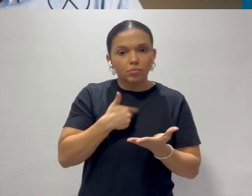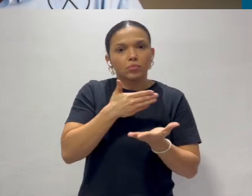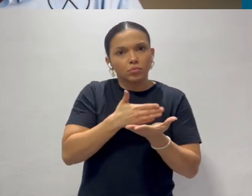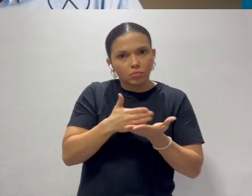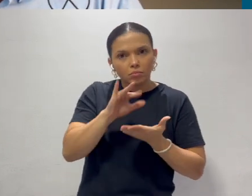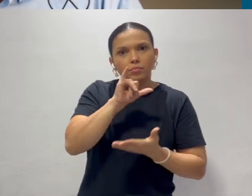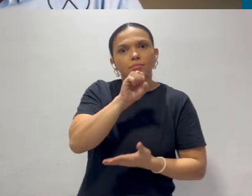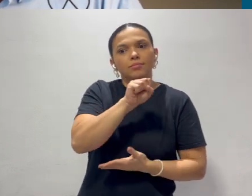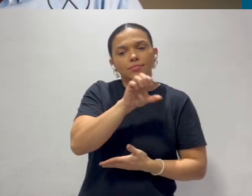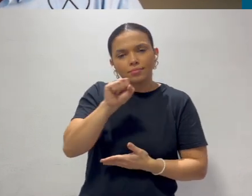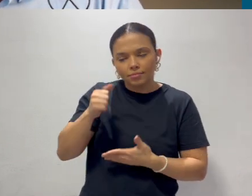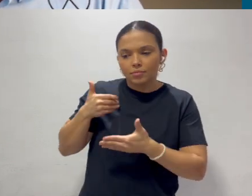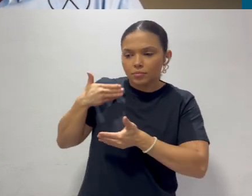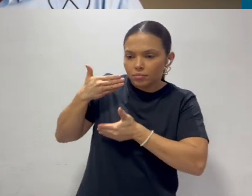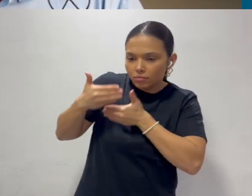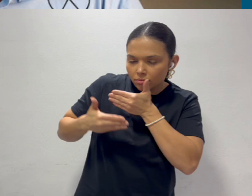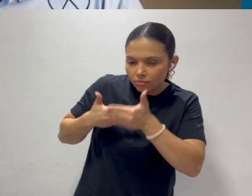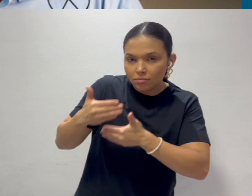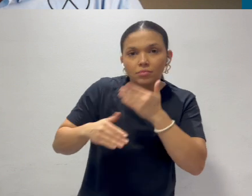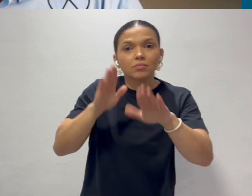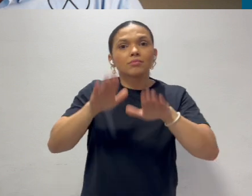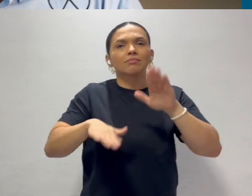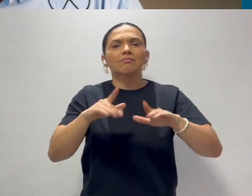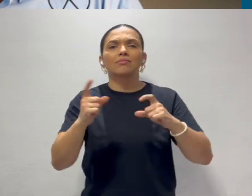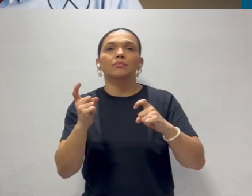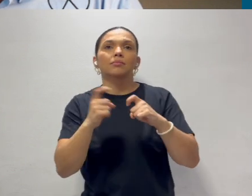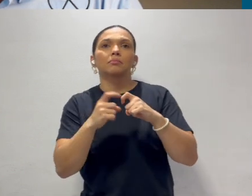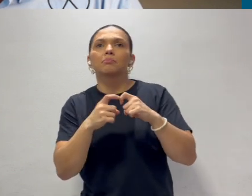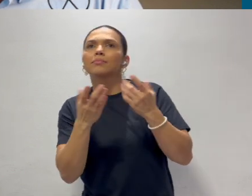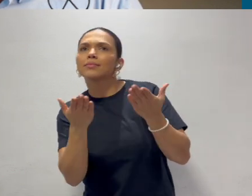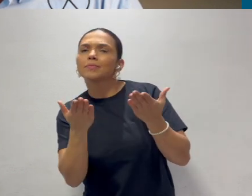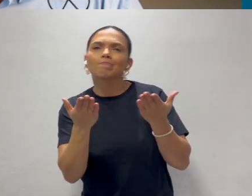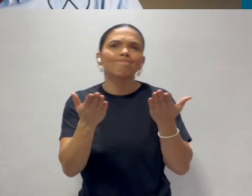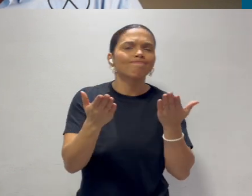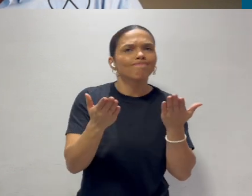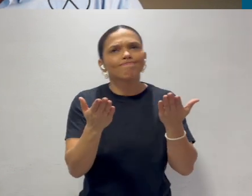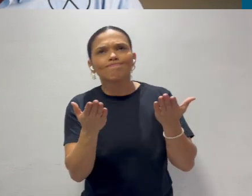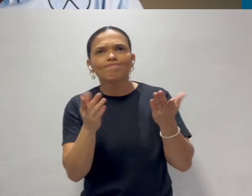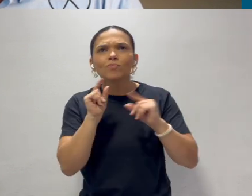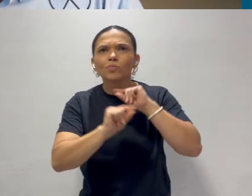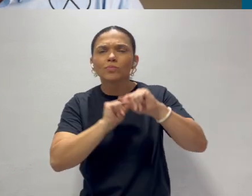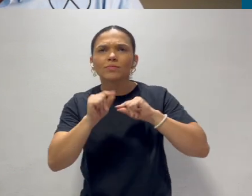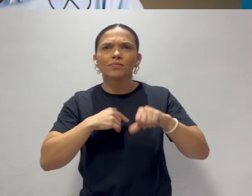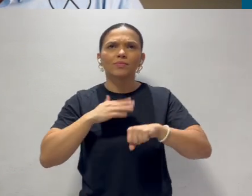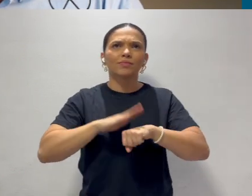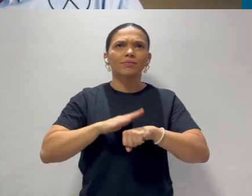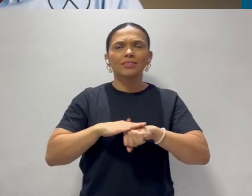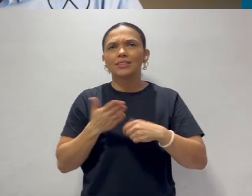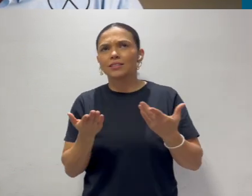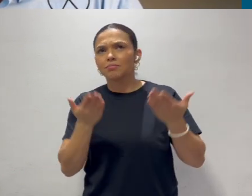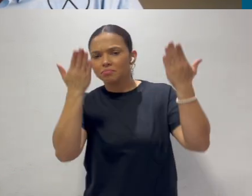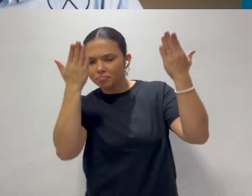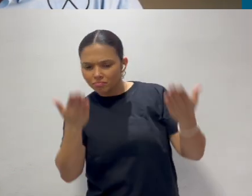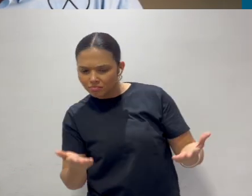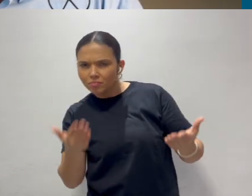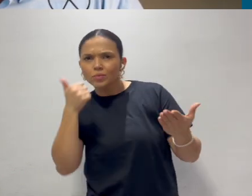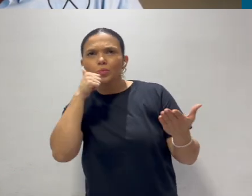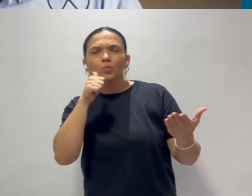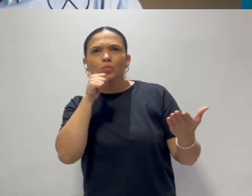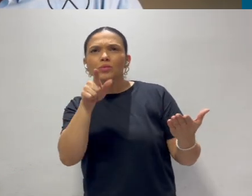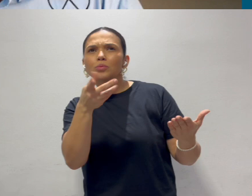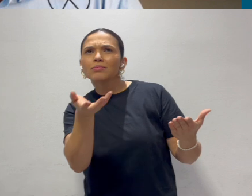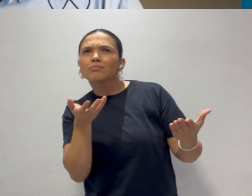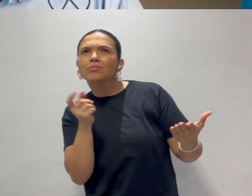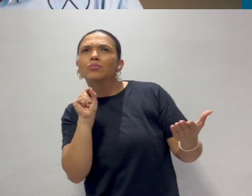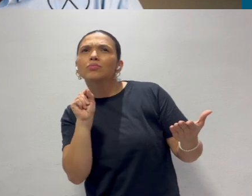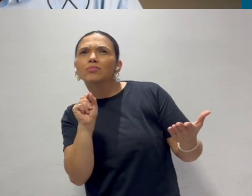todo o processo. Então, muitas vezes, a médica não sabe o que você vai fazer, poxa, chega uma mulher desse porte, o